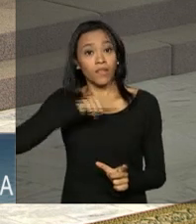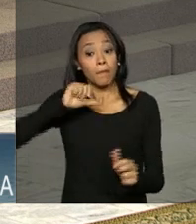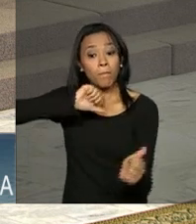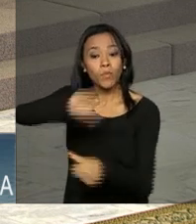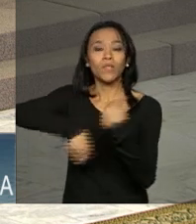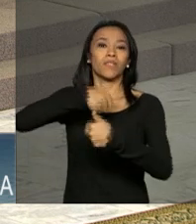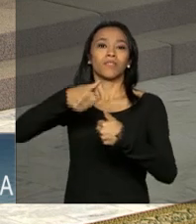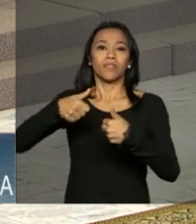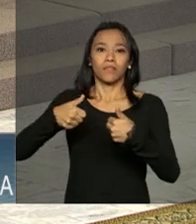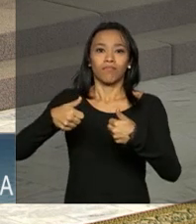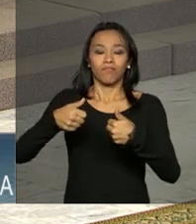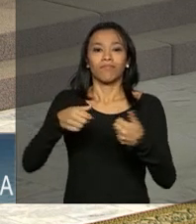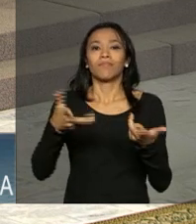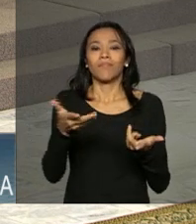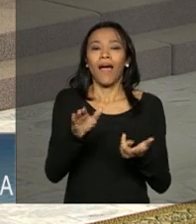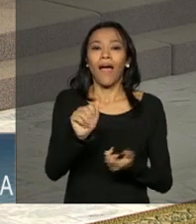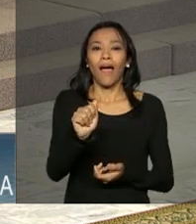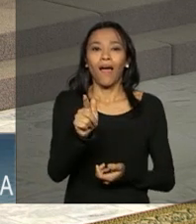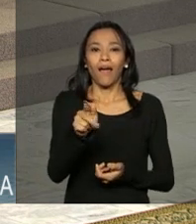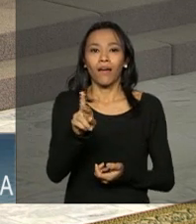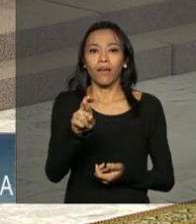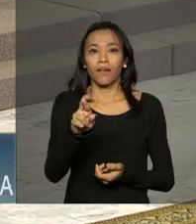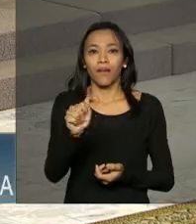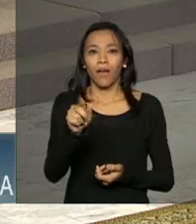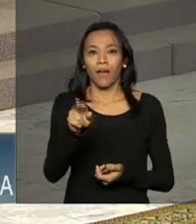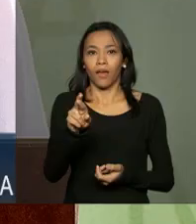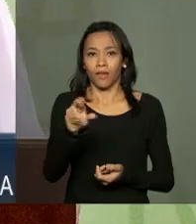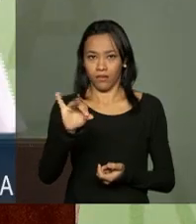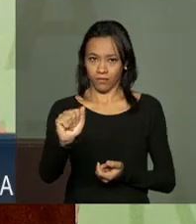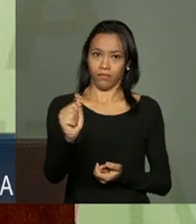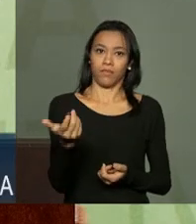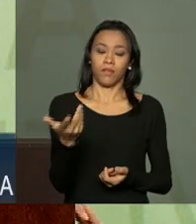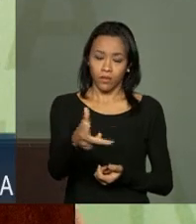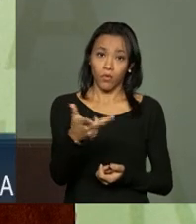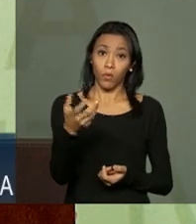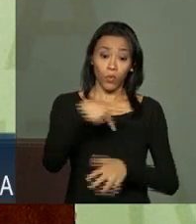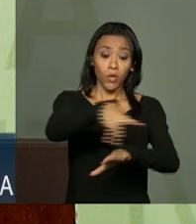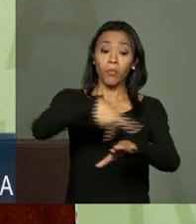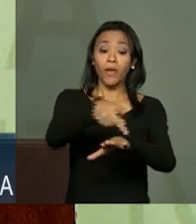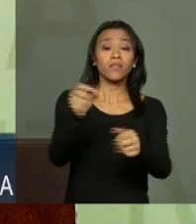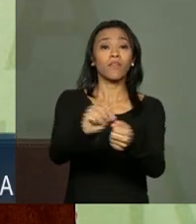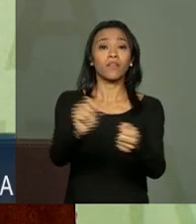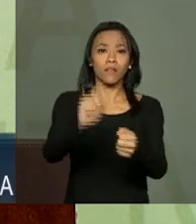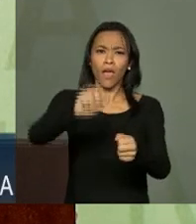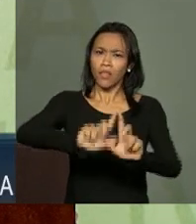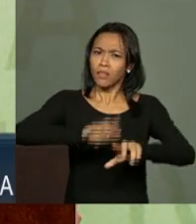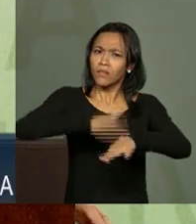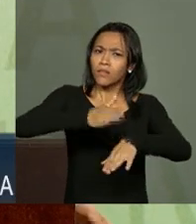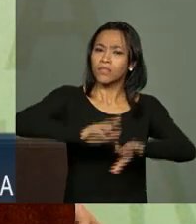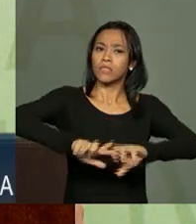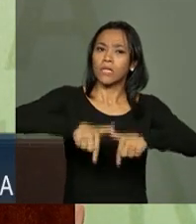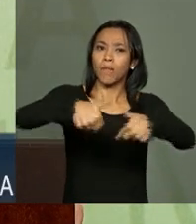muito importante, porque o que o país tinha de estar fazendo, de fato, era ações para garantir